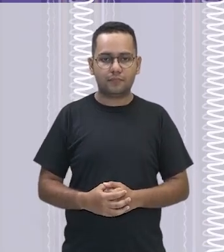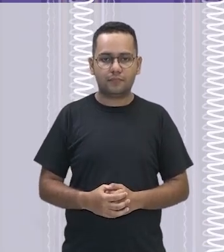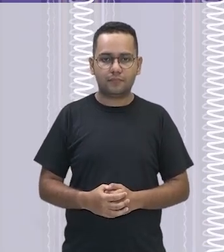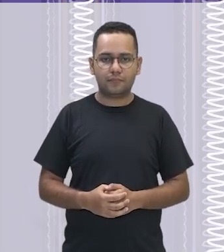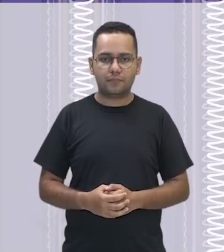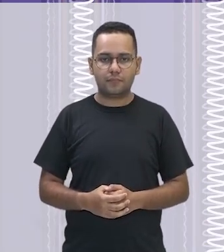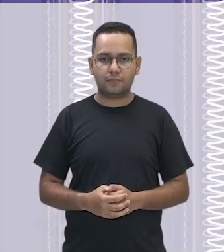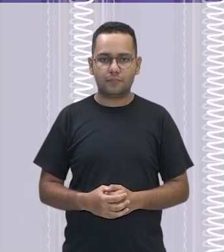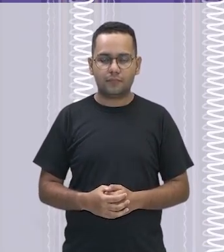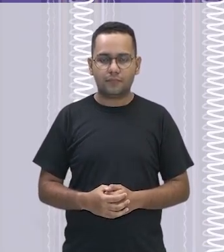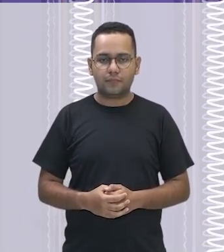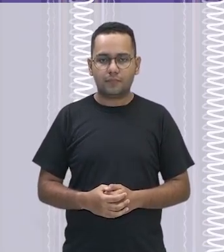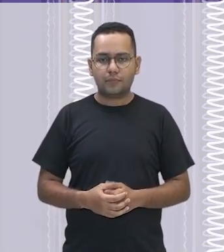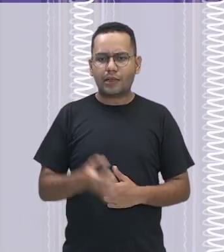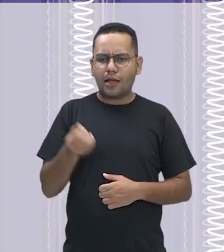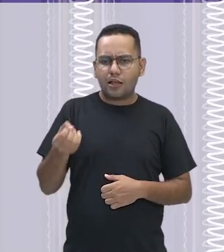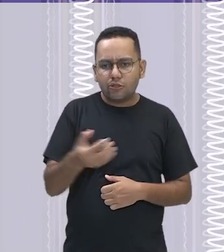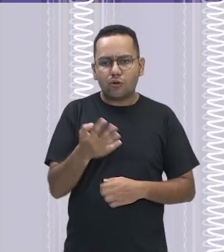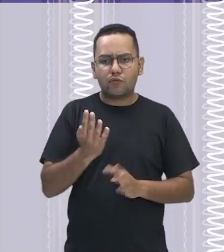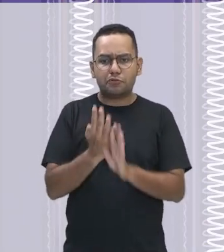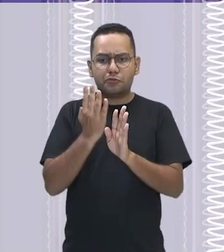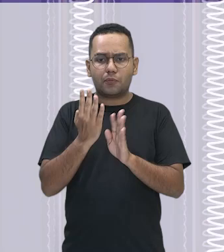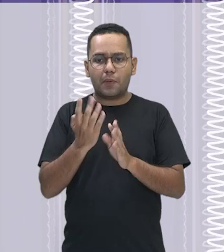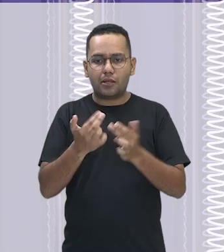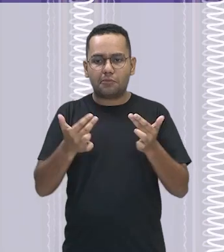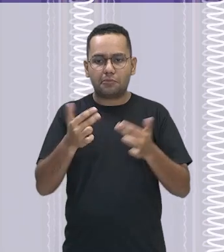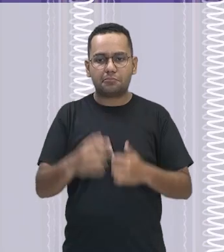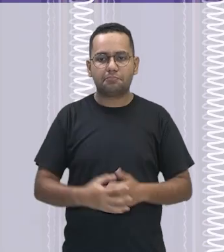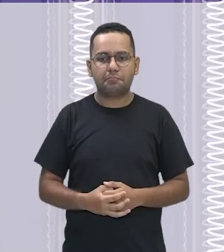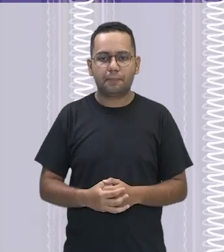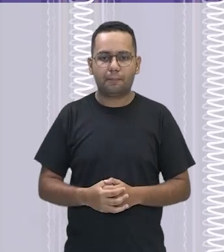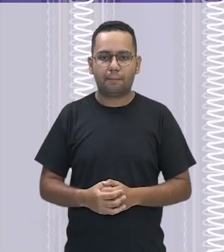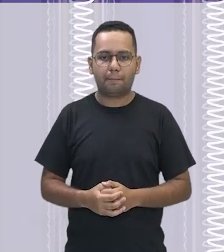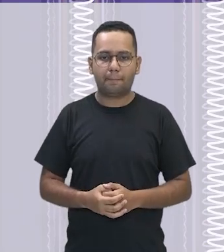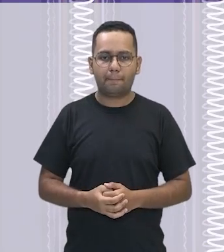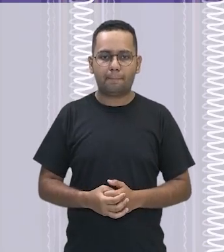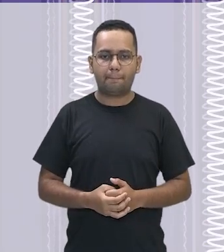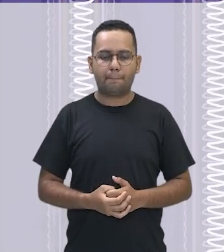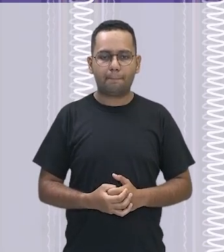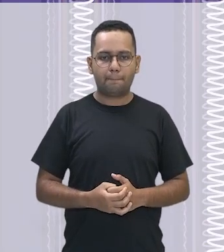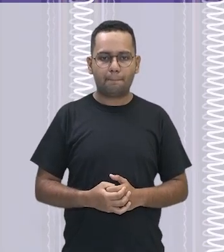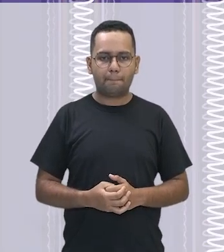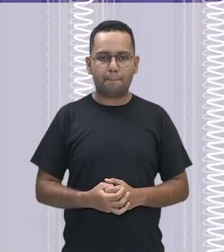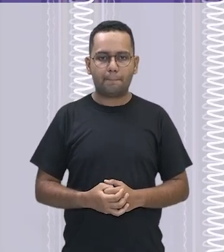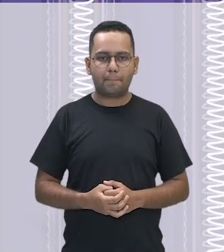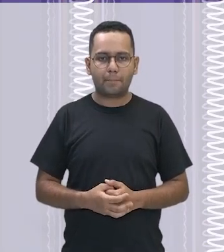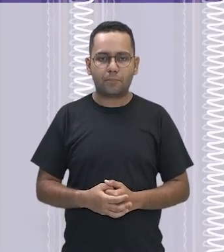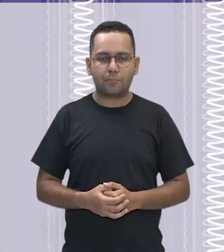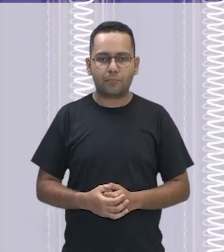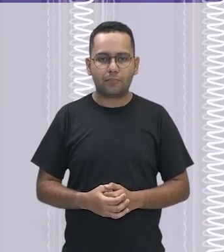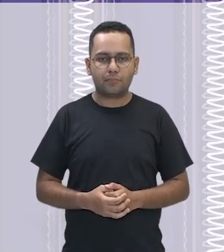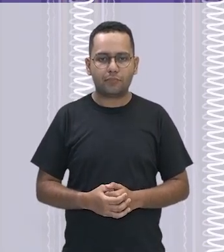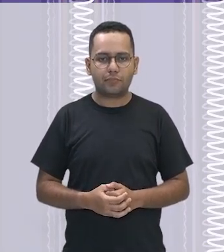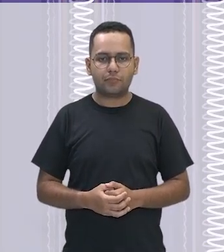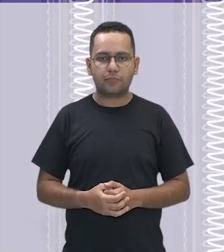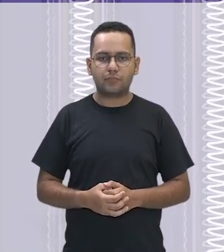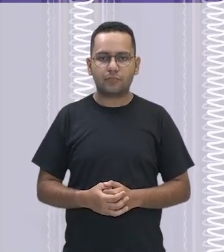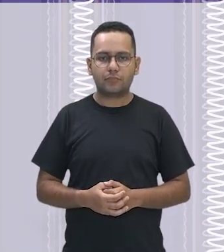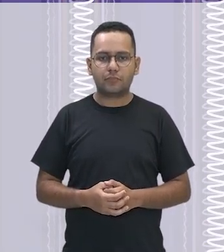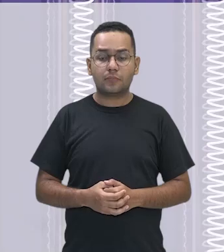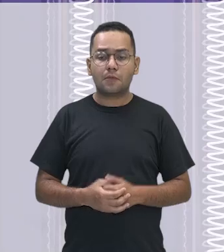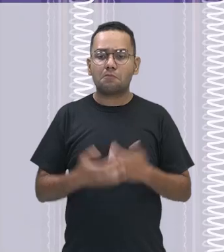tratamentos, até onde que eticamente esse tratamento ele é aceito e